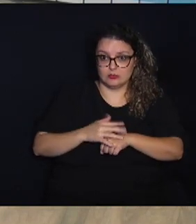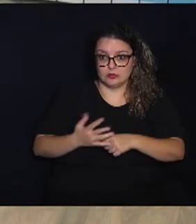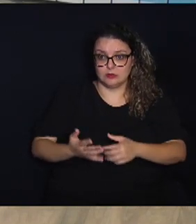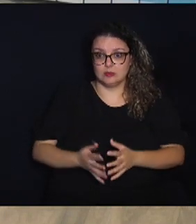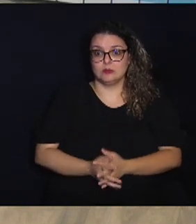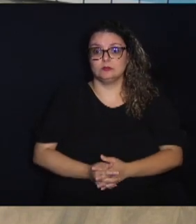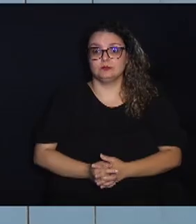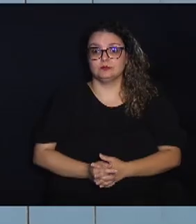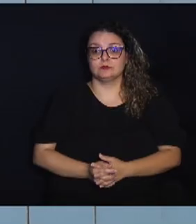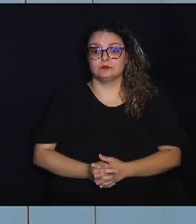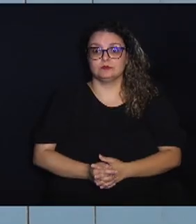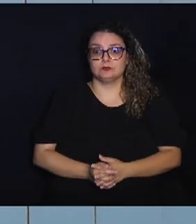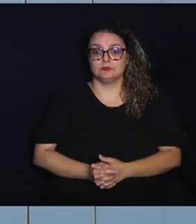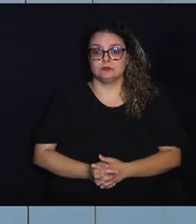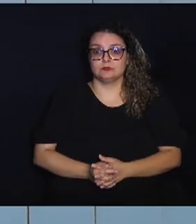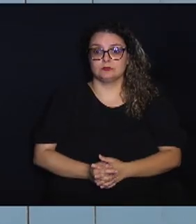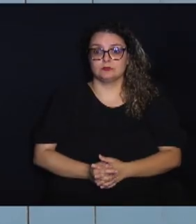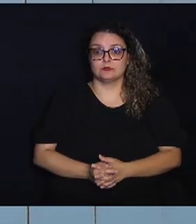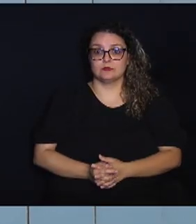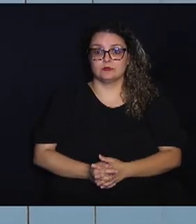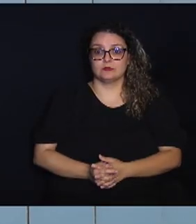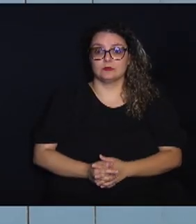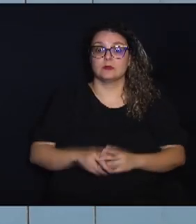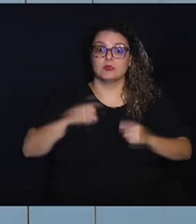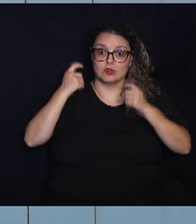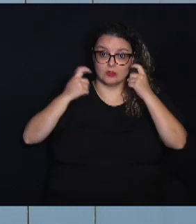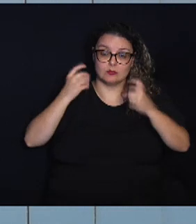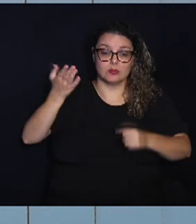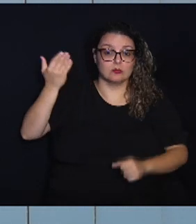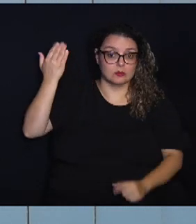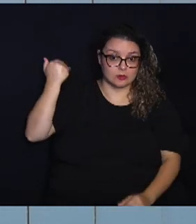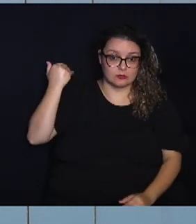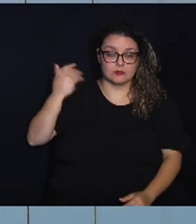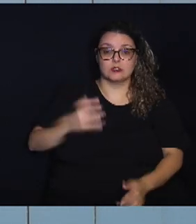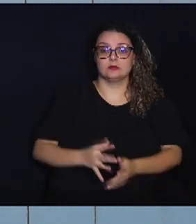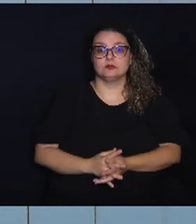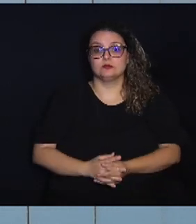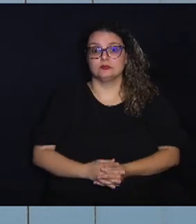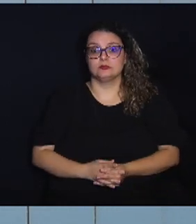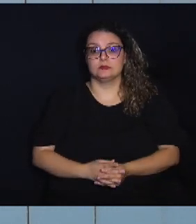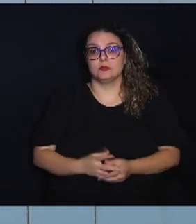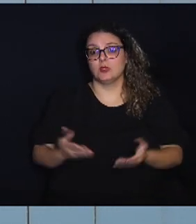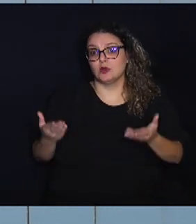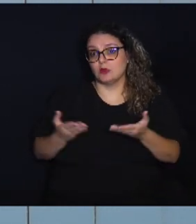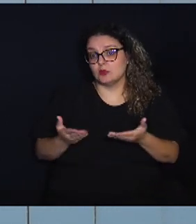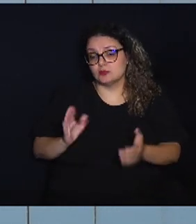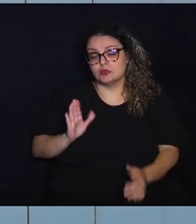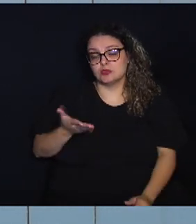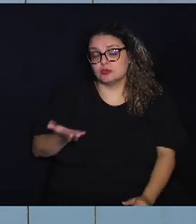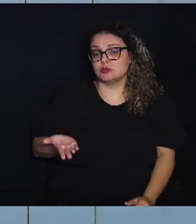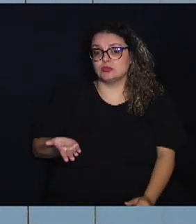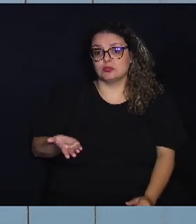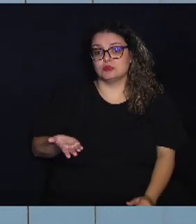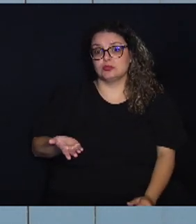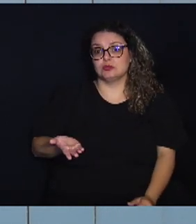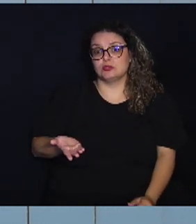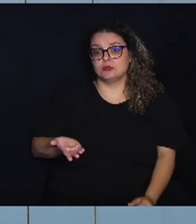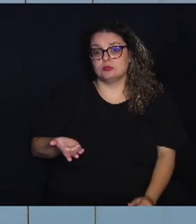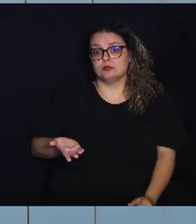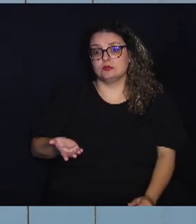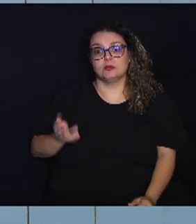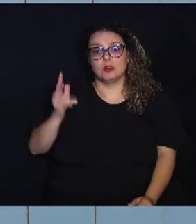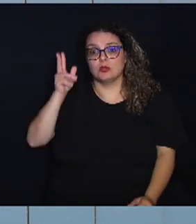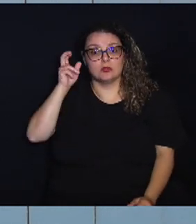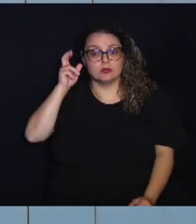dessa doença aí que era muito preocupante na época, e hoje já você não se ouve